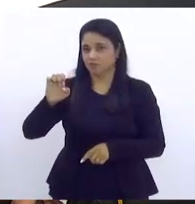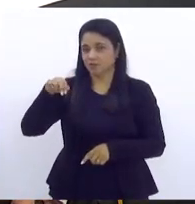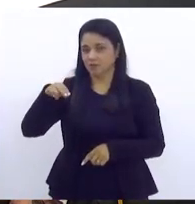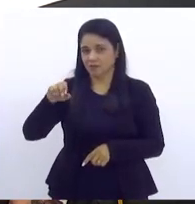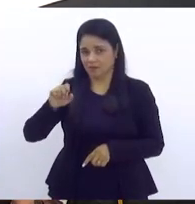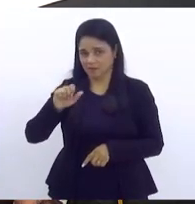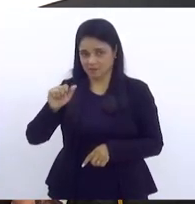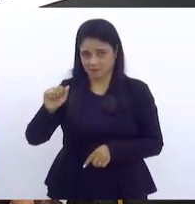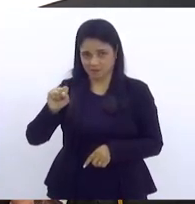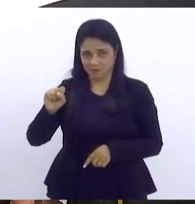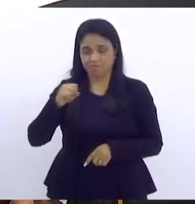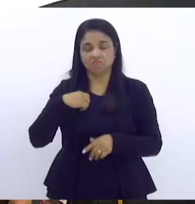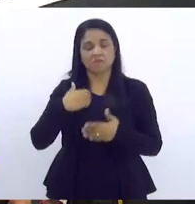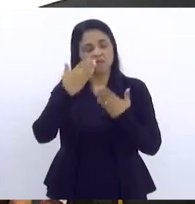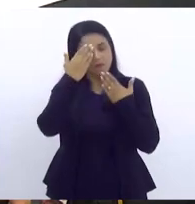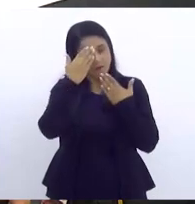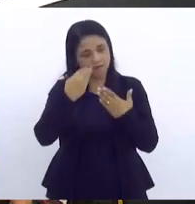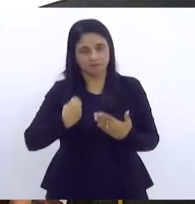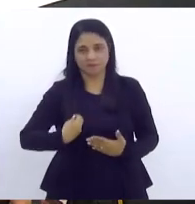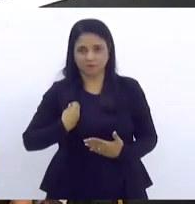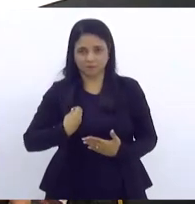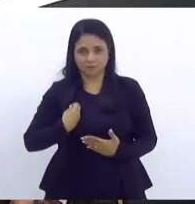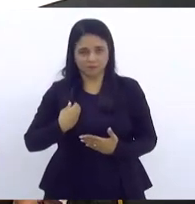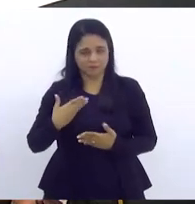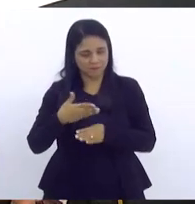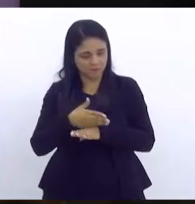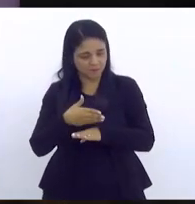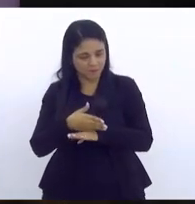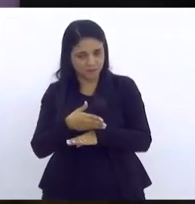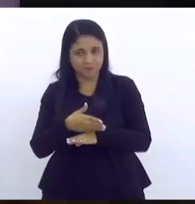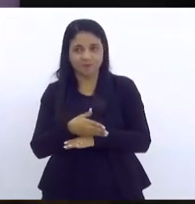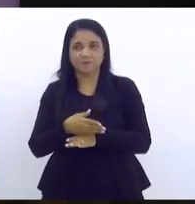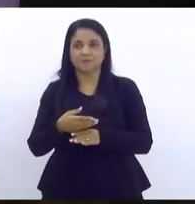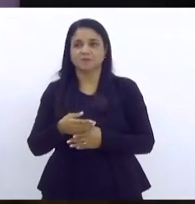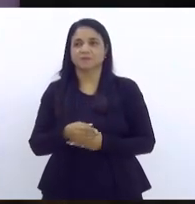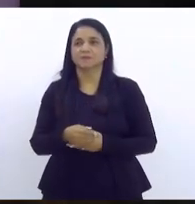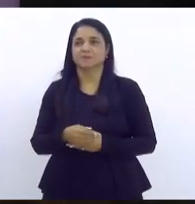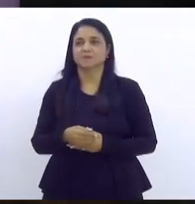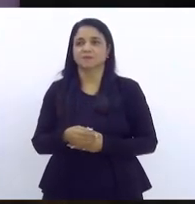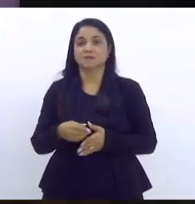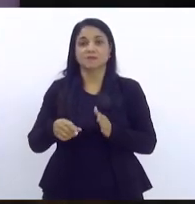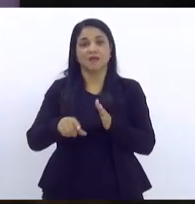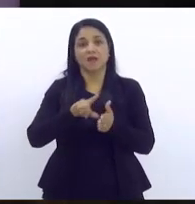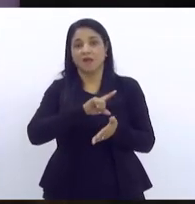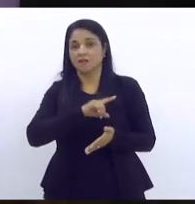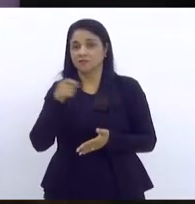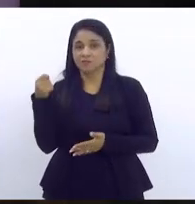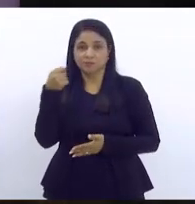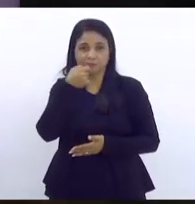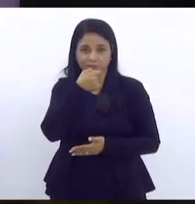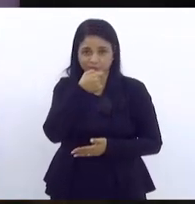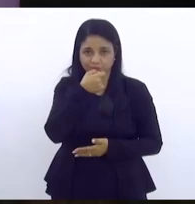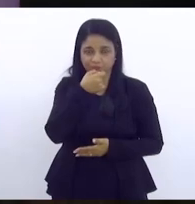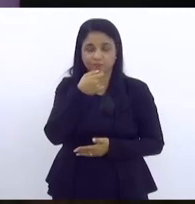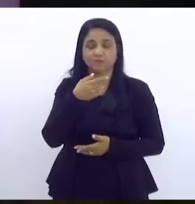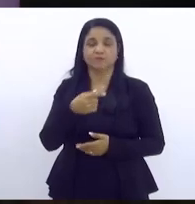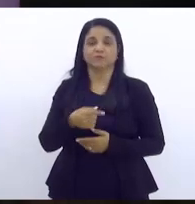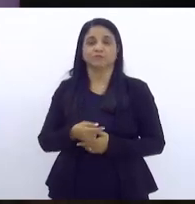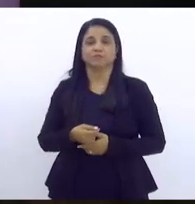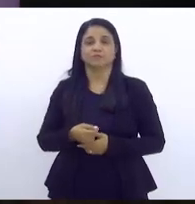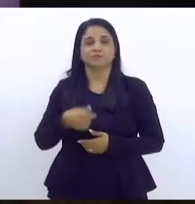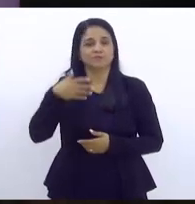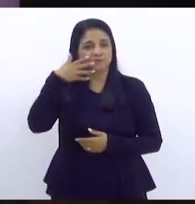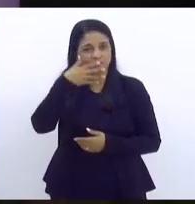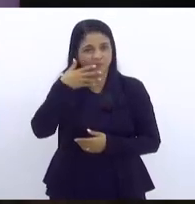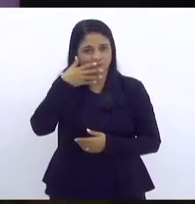aqui sua participação eh antes de passar a palavra pro próximo orador